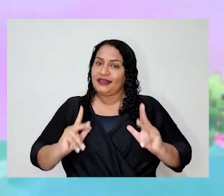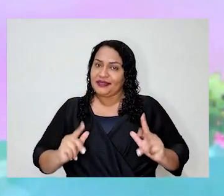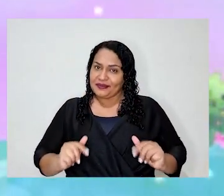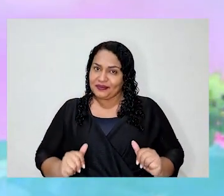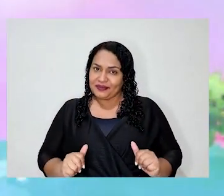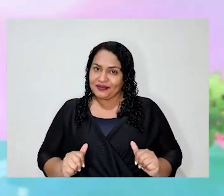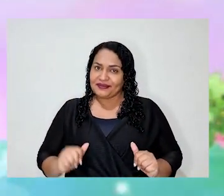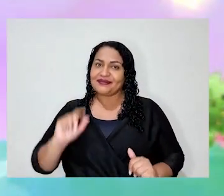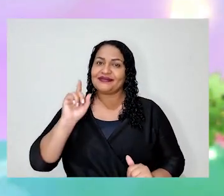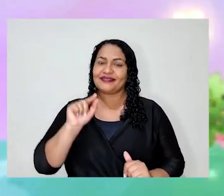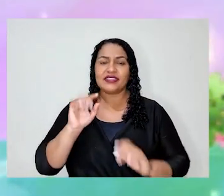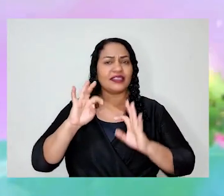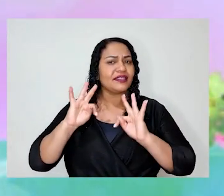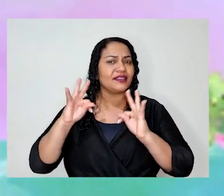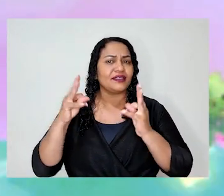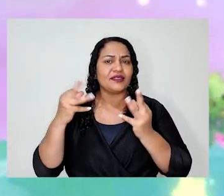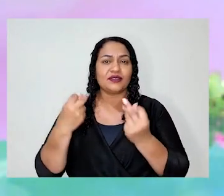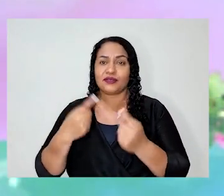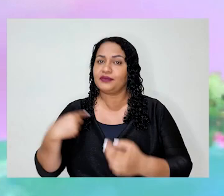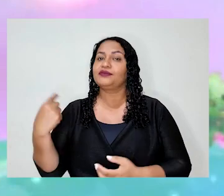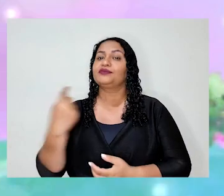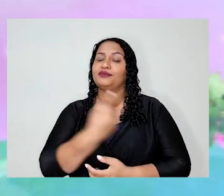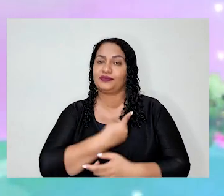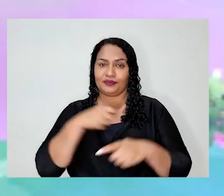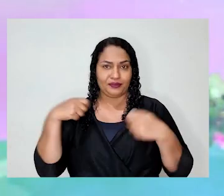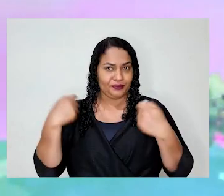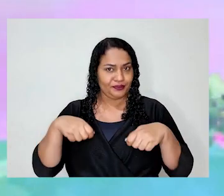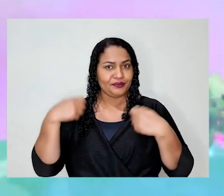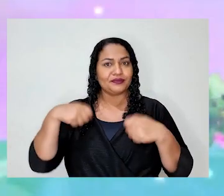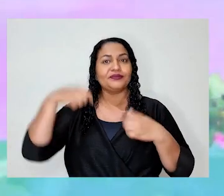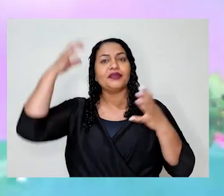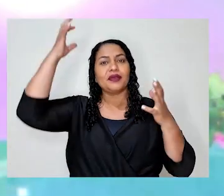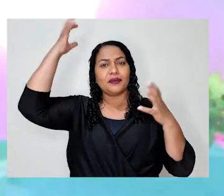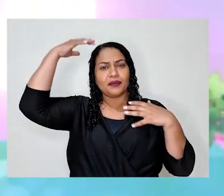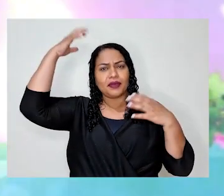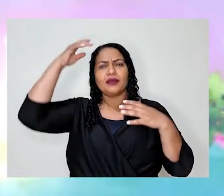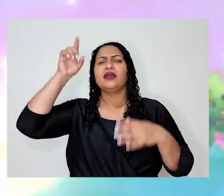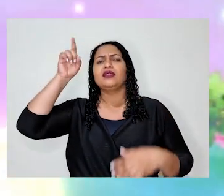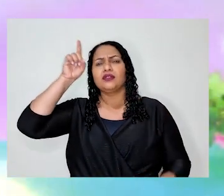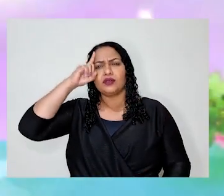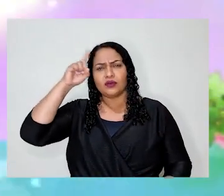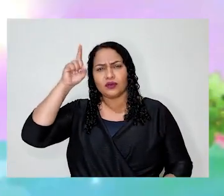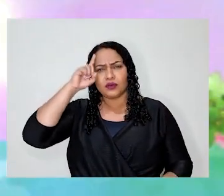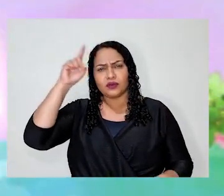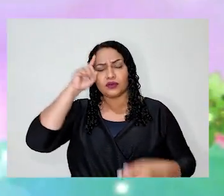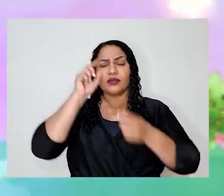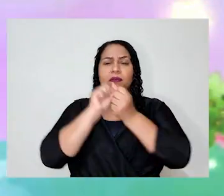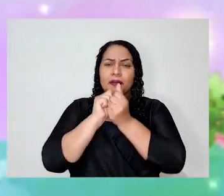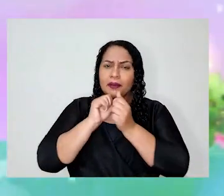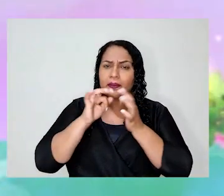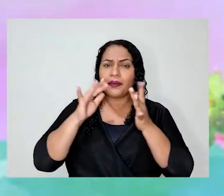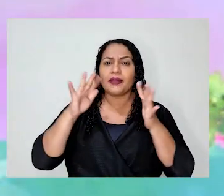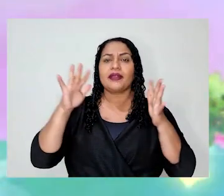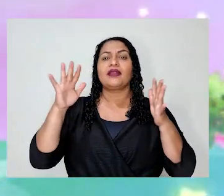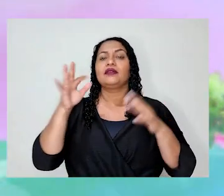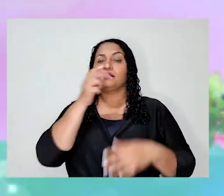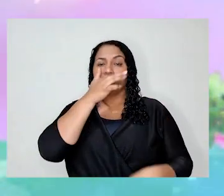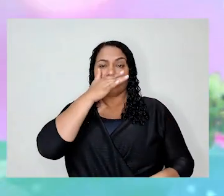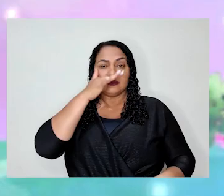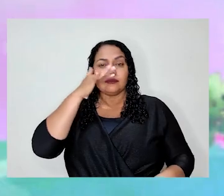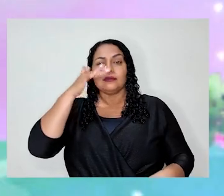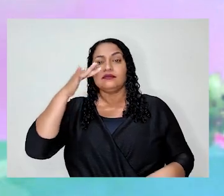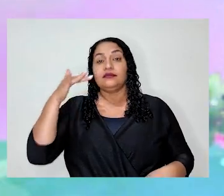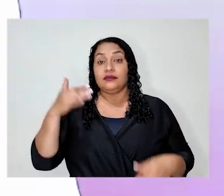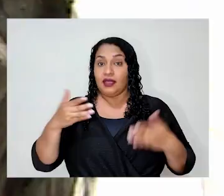ficar limpinho, né? Todos nós precisamos tomar banho todos os dias para brilhar e